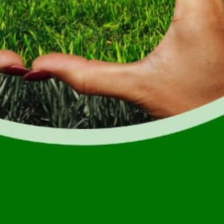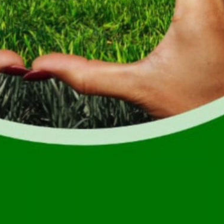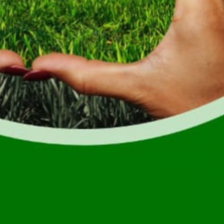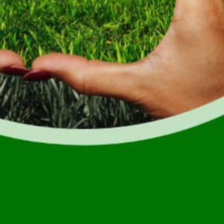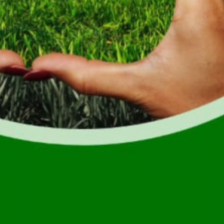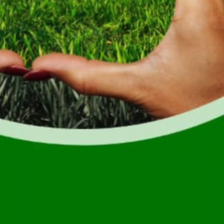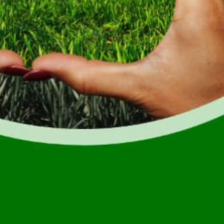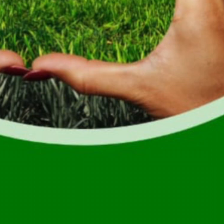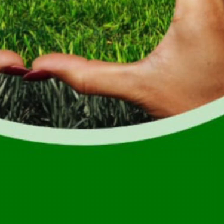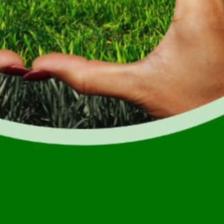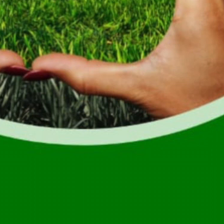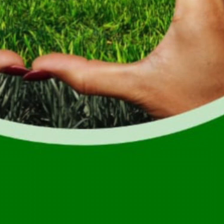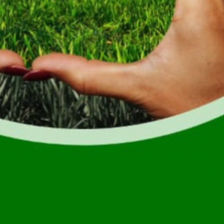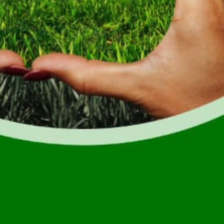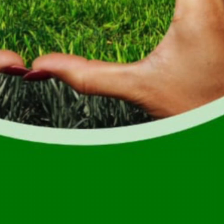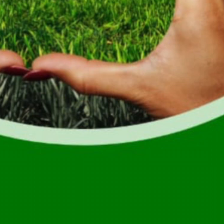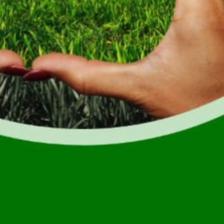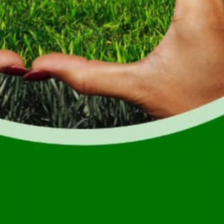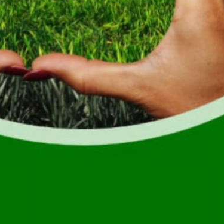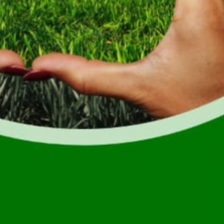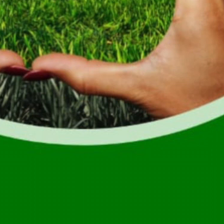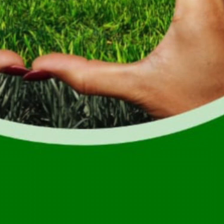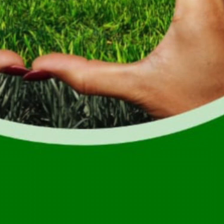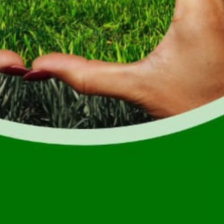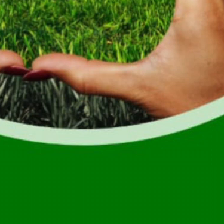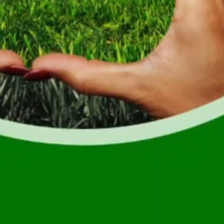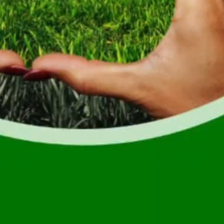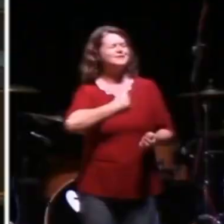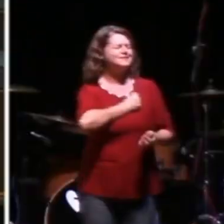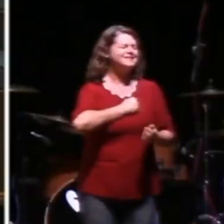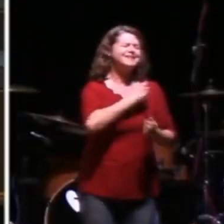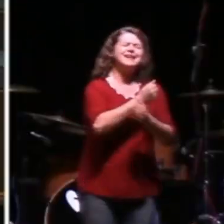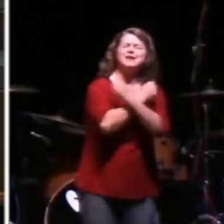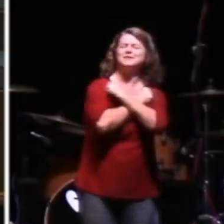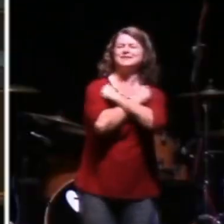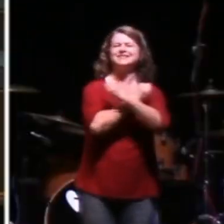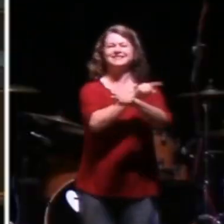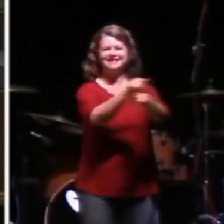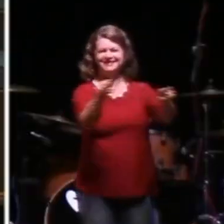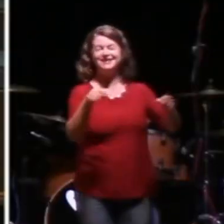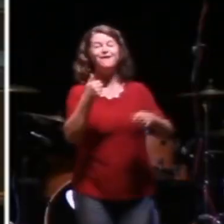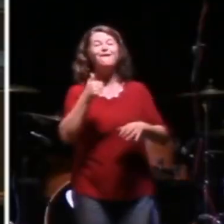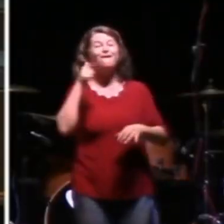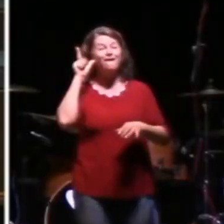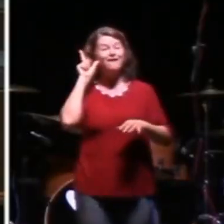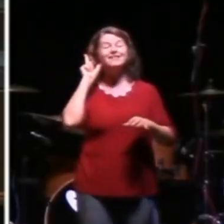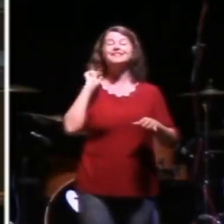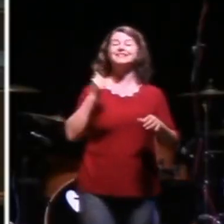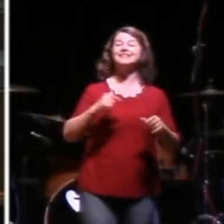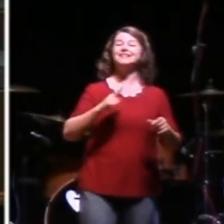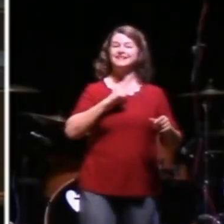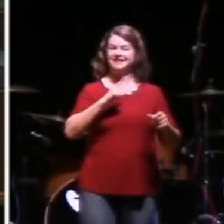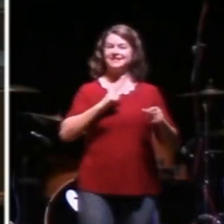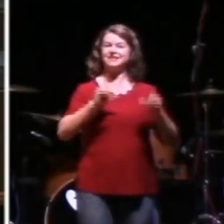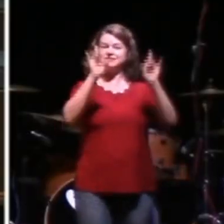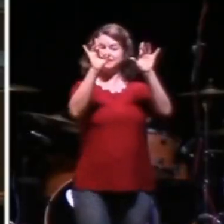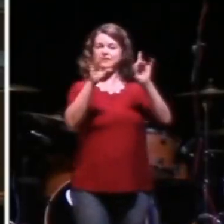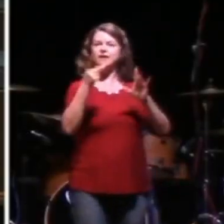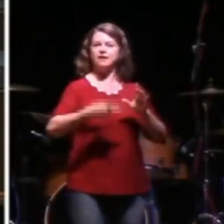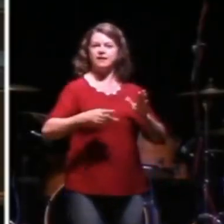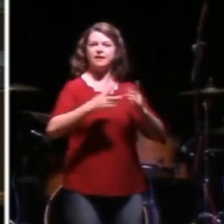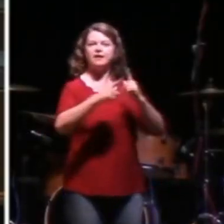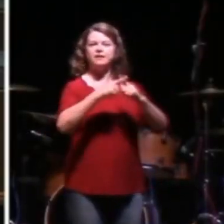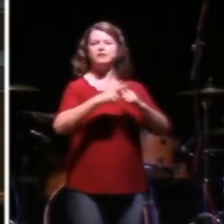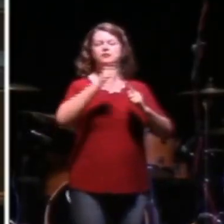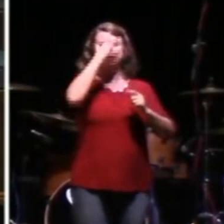de abraçar todos vocês nós vimos alguns de vocês ontem aqui no drive-thru do amor muita gente trouxe cestas